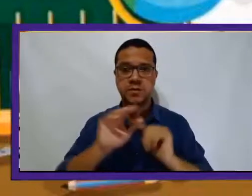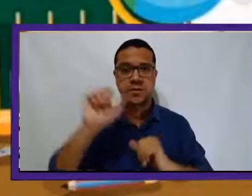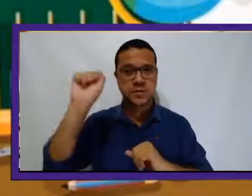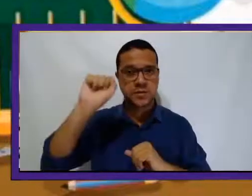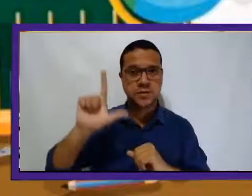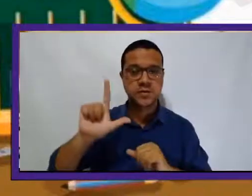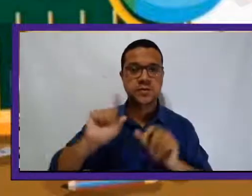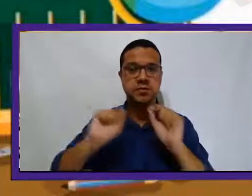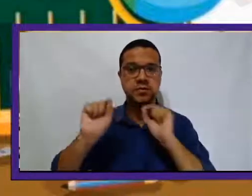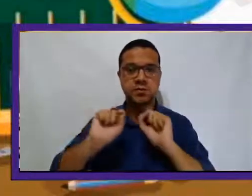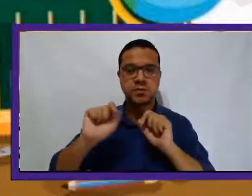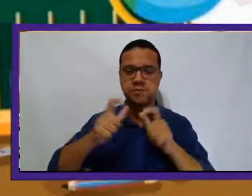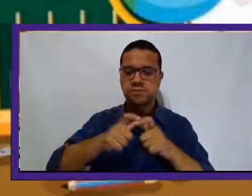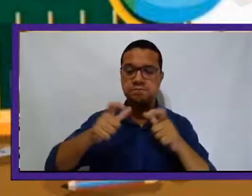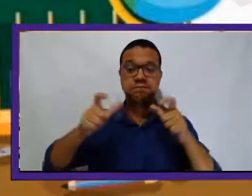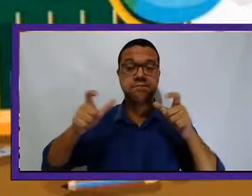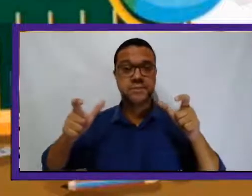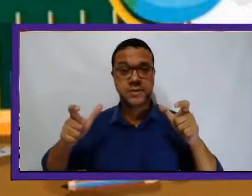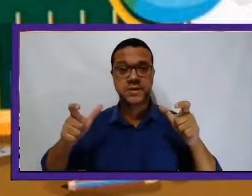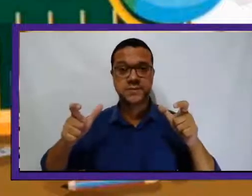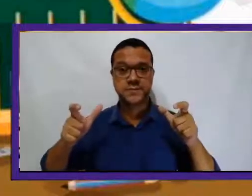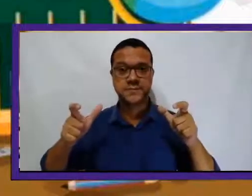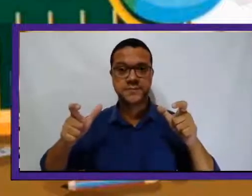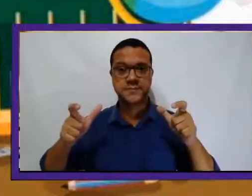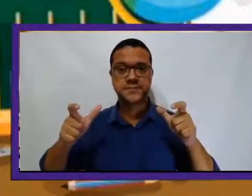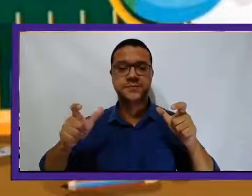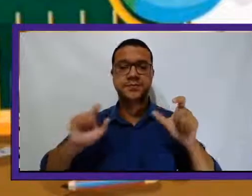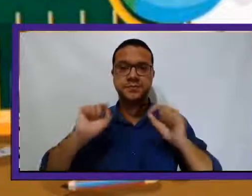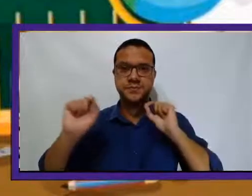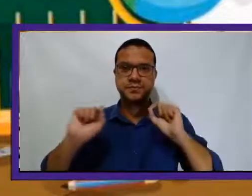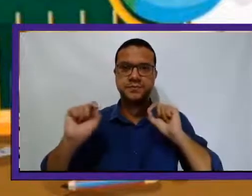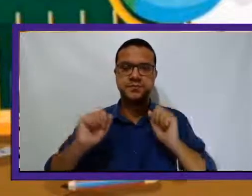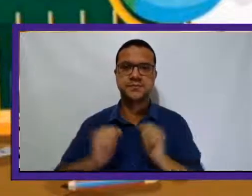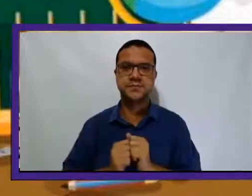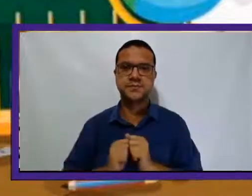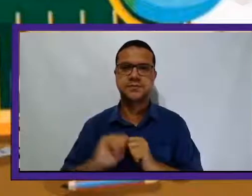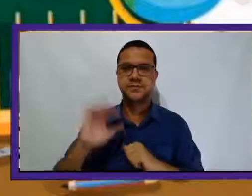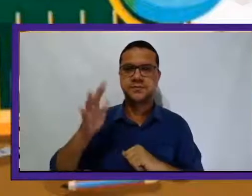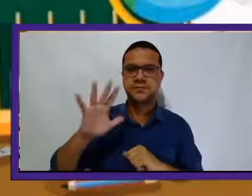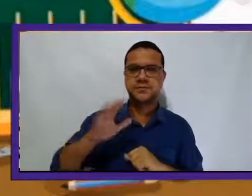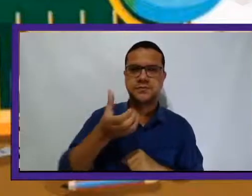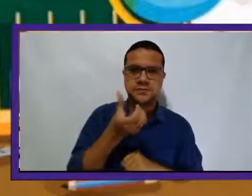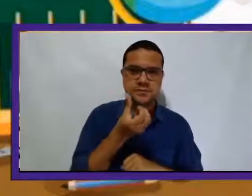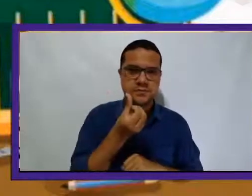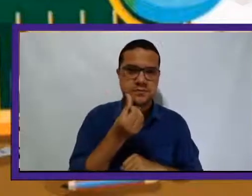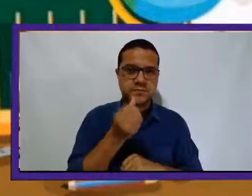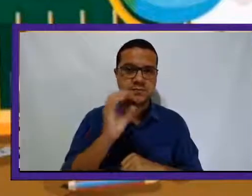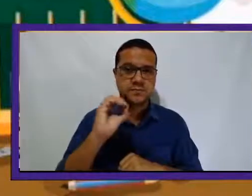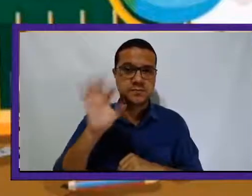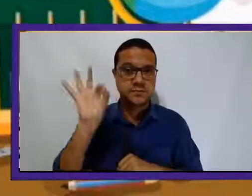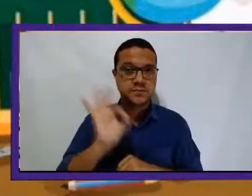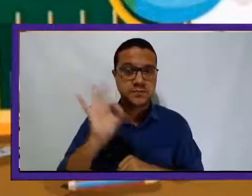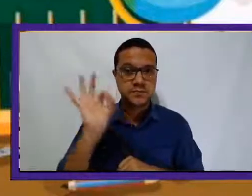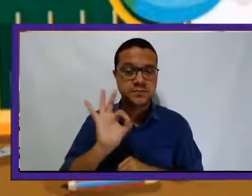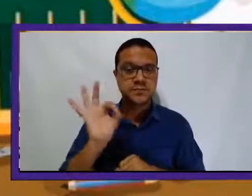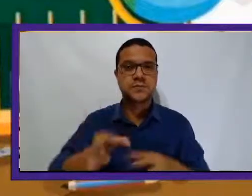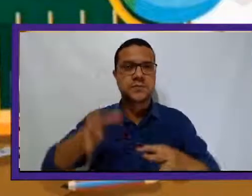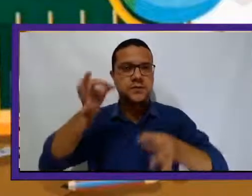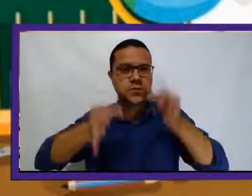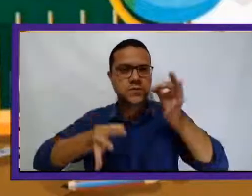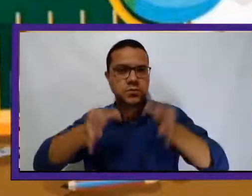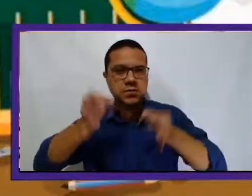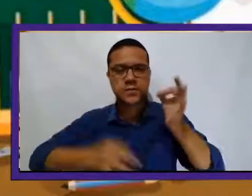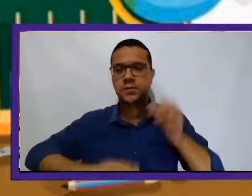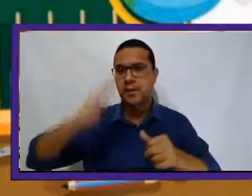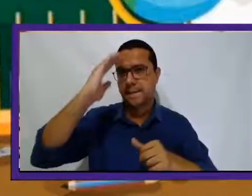Azul É a parte Maior Que chega A aproximadamente 60% Que